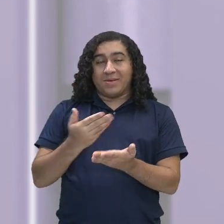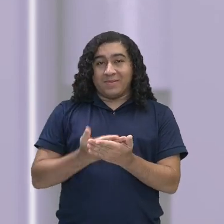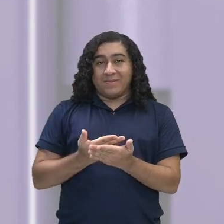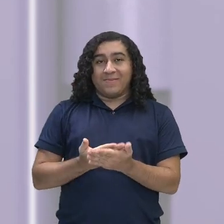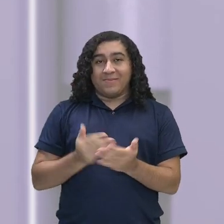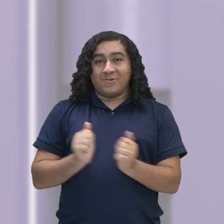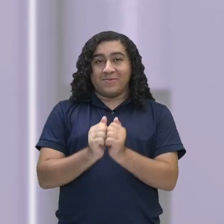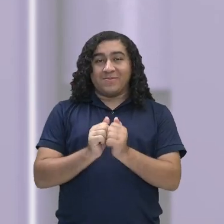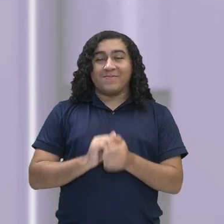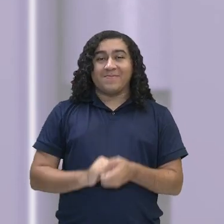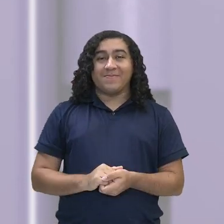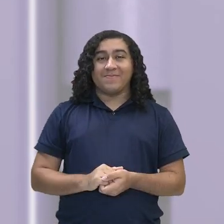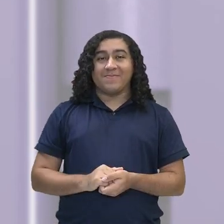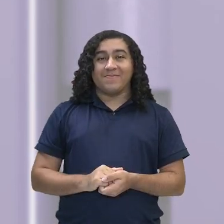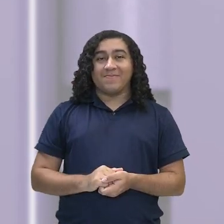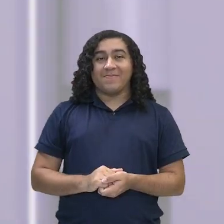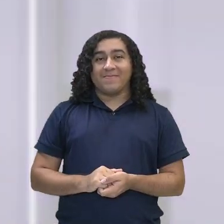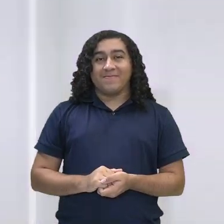juntos na aula de hoje.